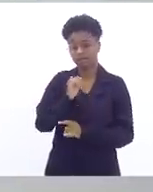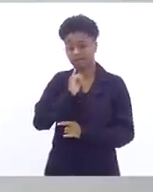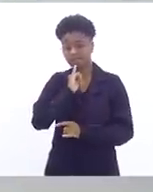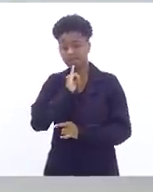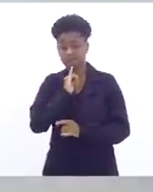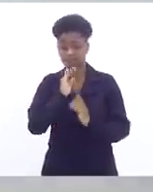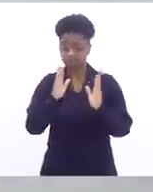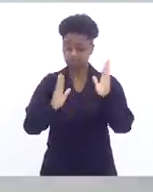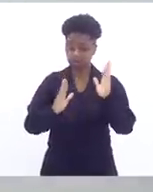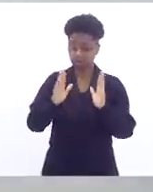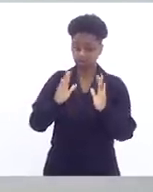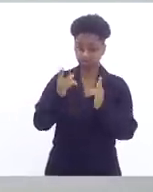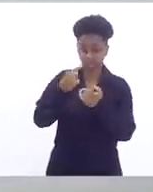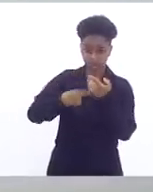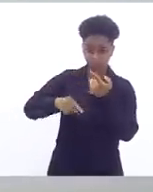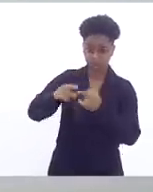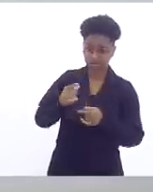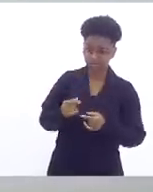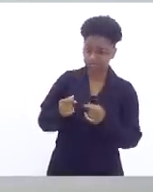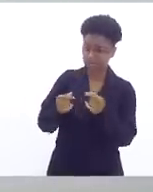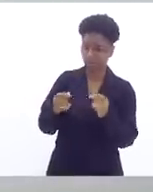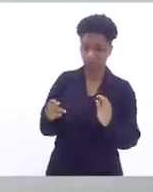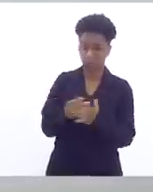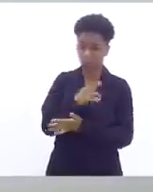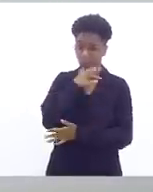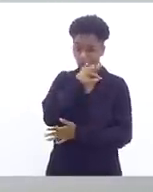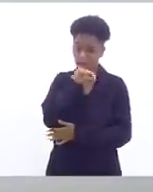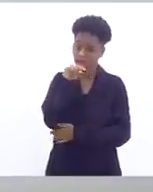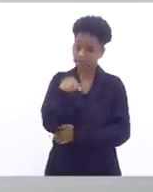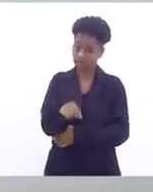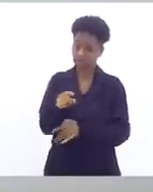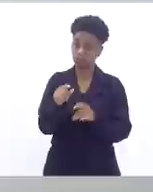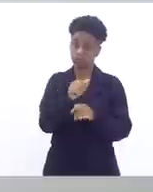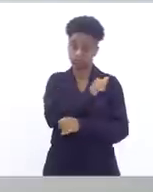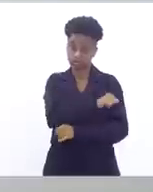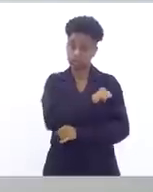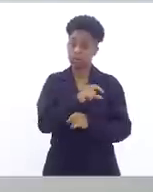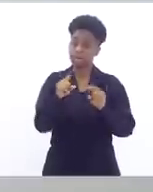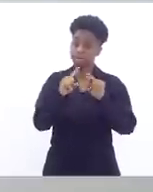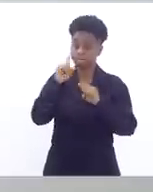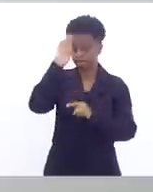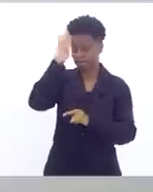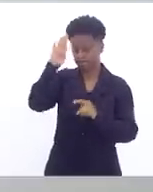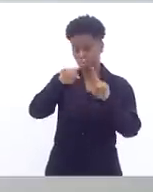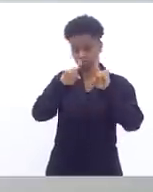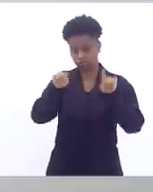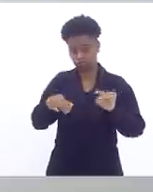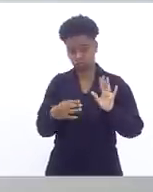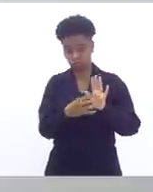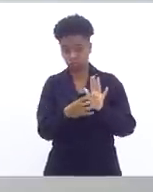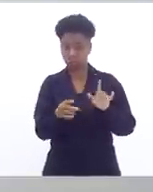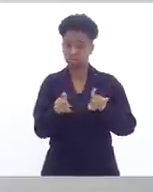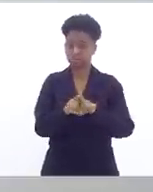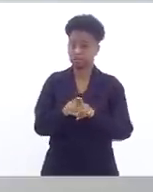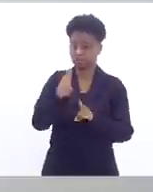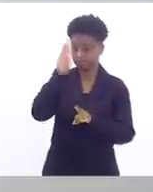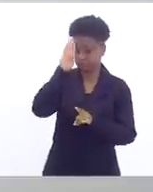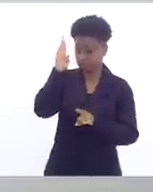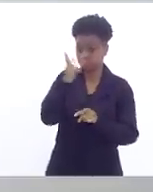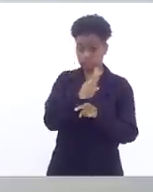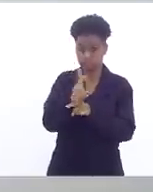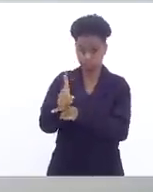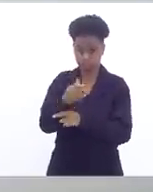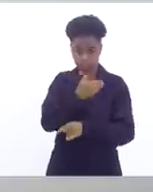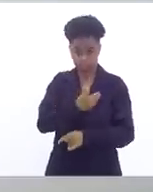fiscal veio de uma forma muito ruim para o estado do Rio de Janeiro principalmente para os servidores de forma especial para segurança pública qual aqui